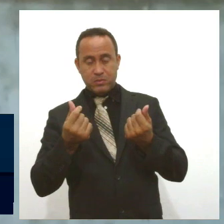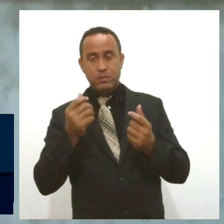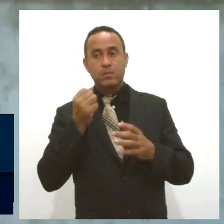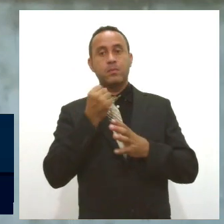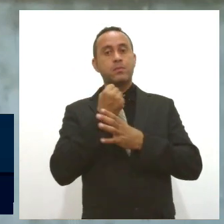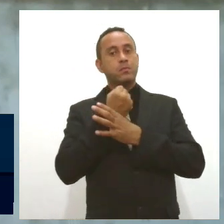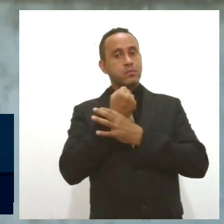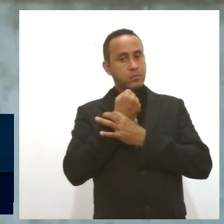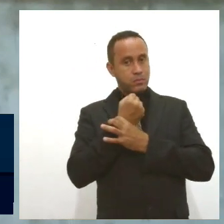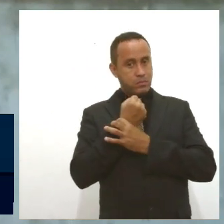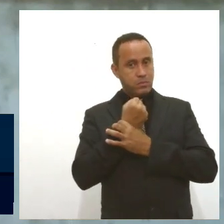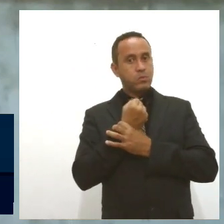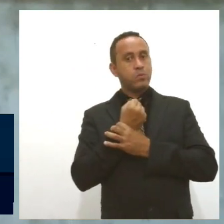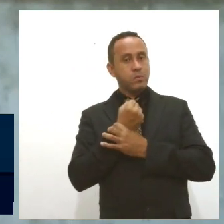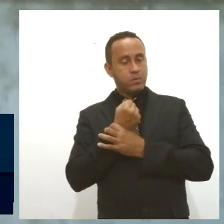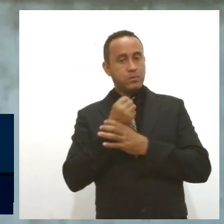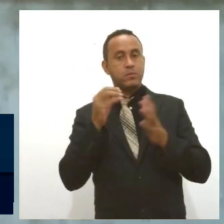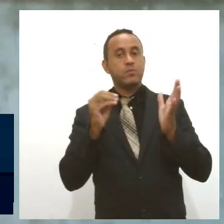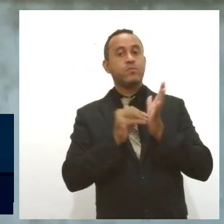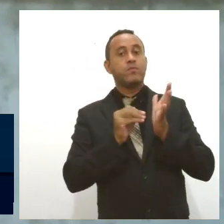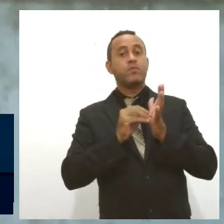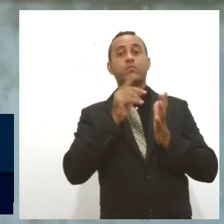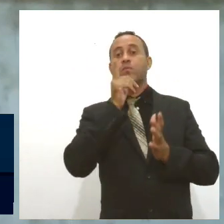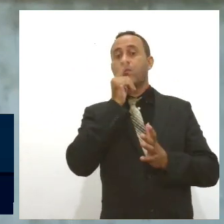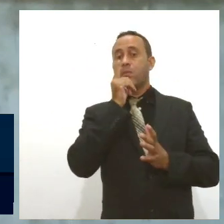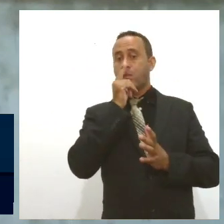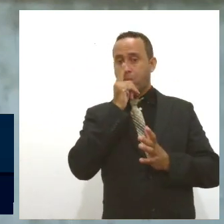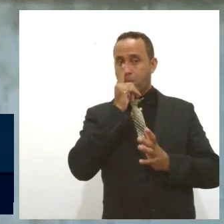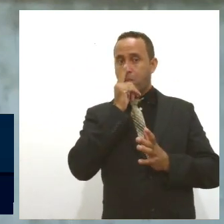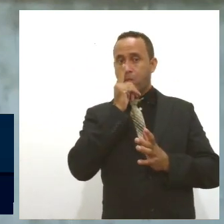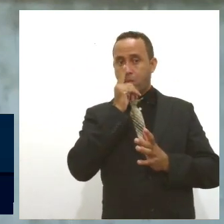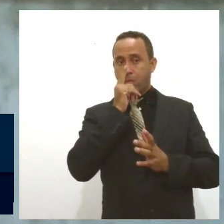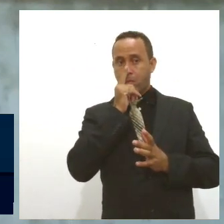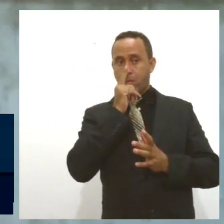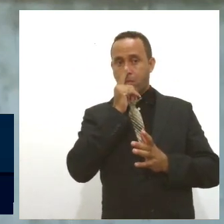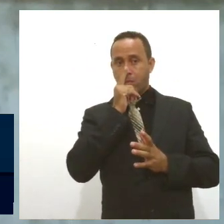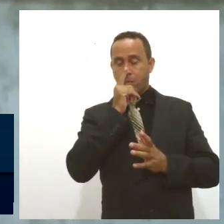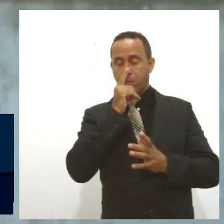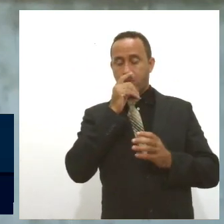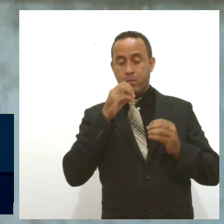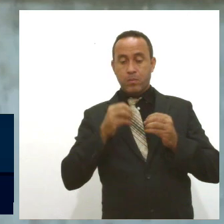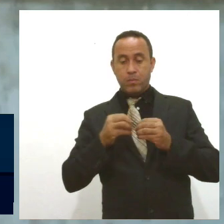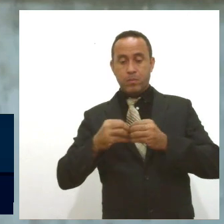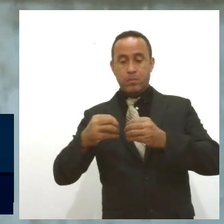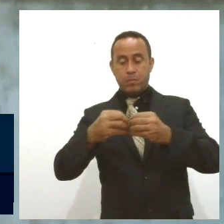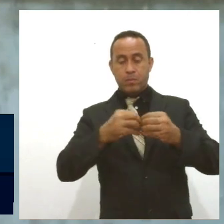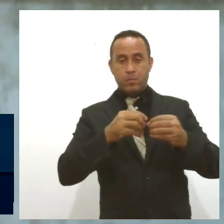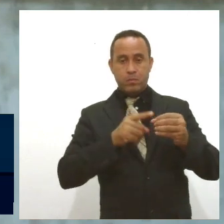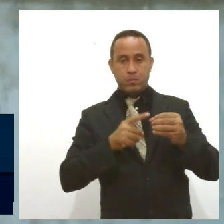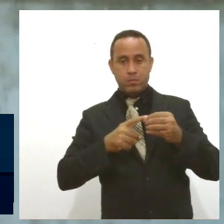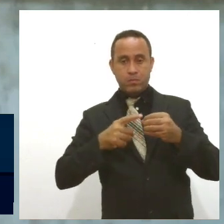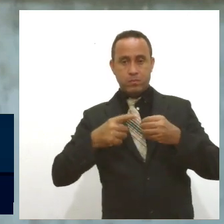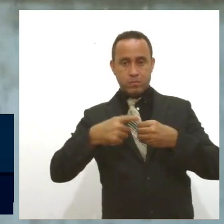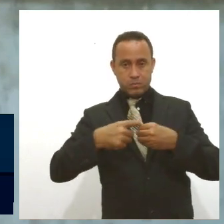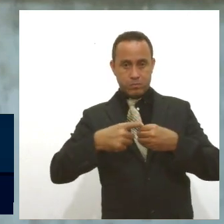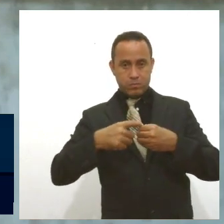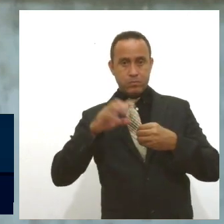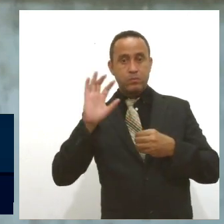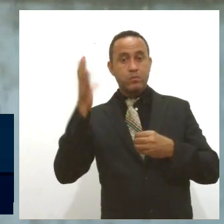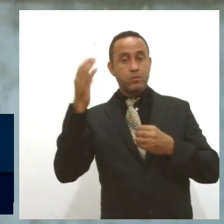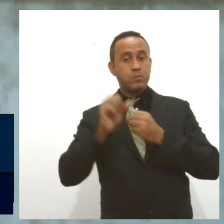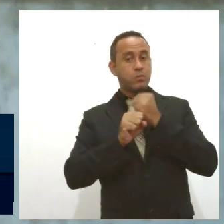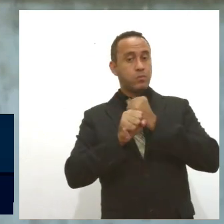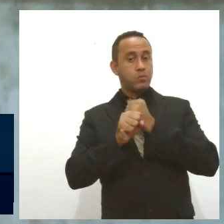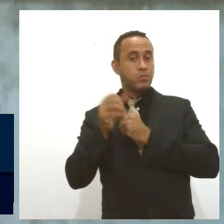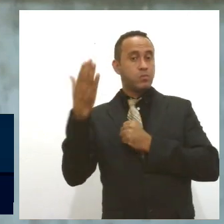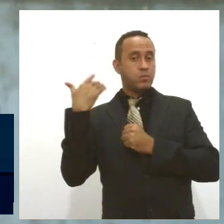de que você não vai ter desabastecimento de água, principalmente nas populações que vivem nos centros urbanos. É exemplo do que ocorreu nesses outros anos.